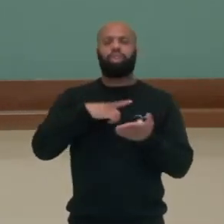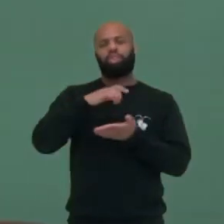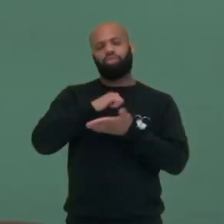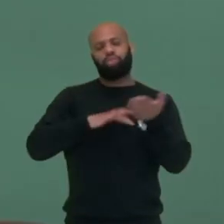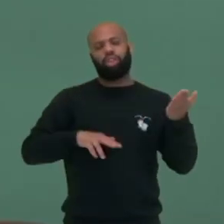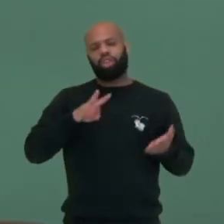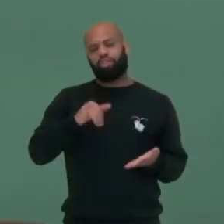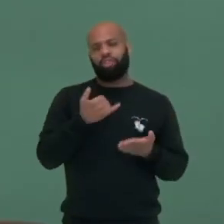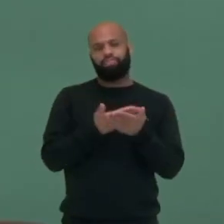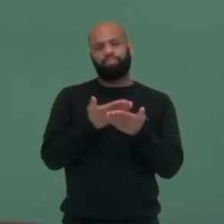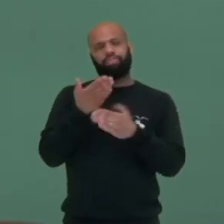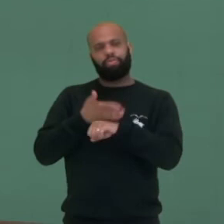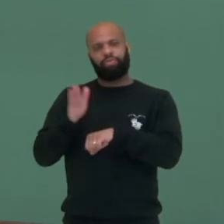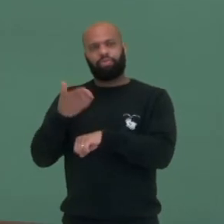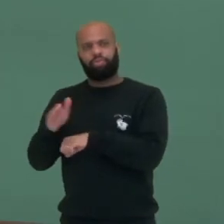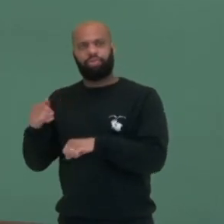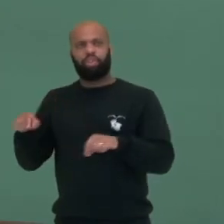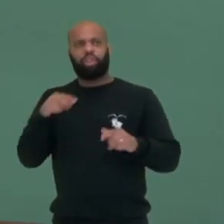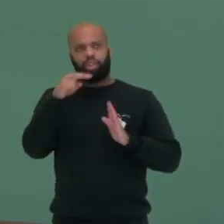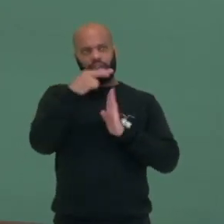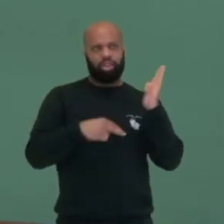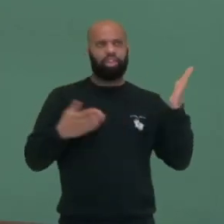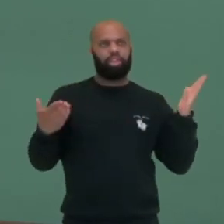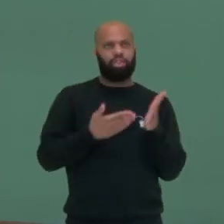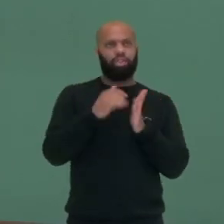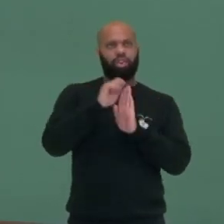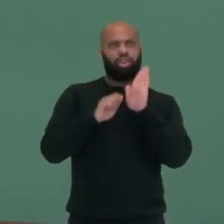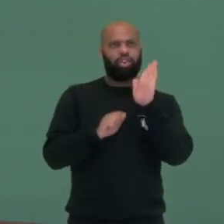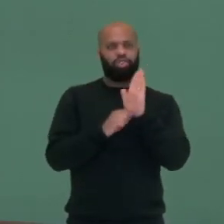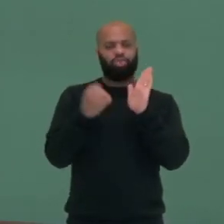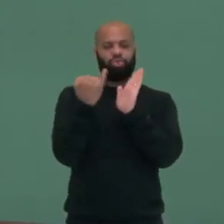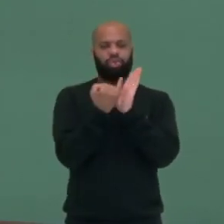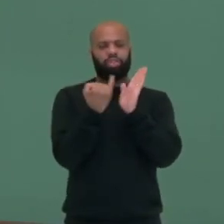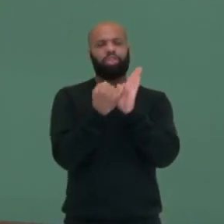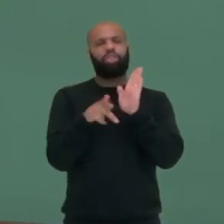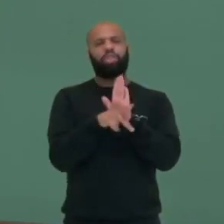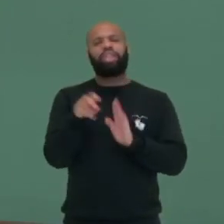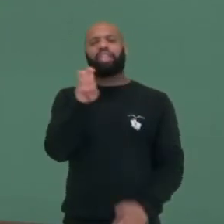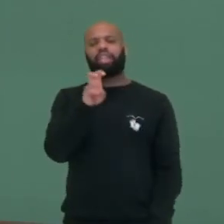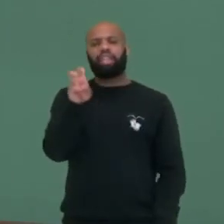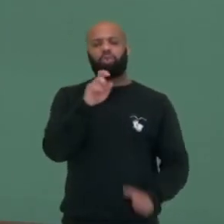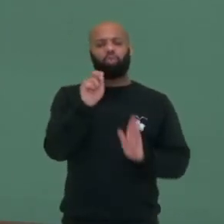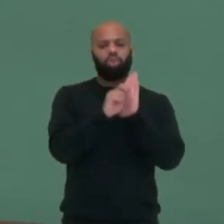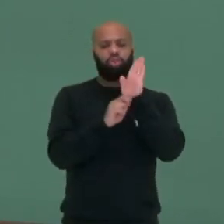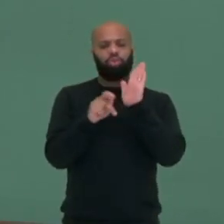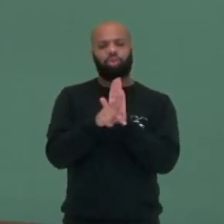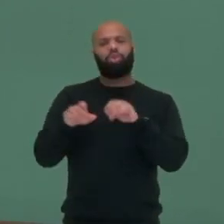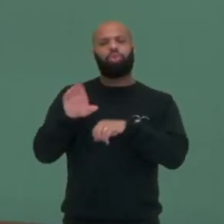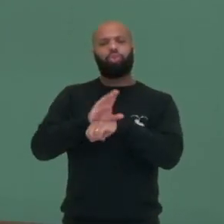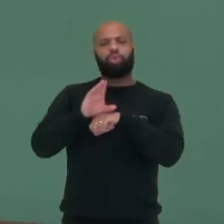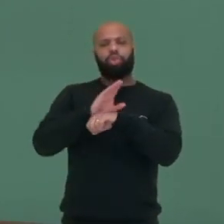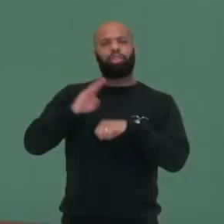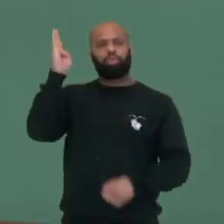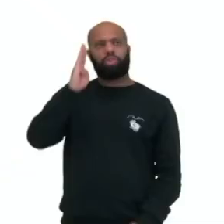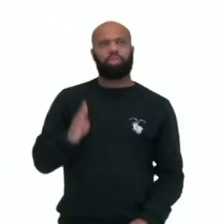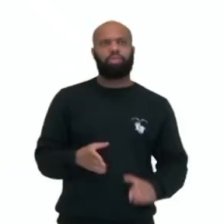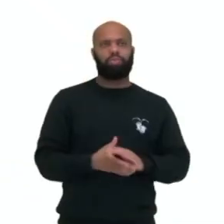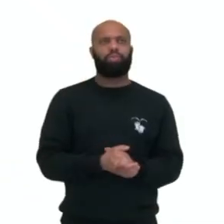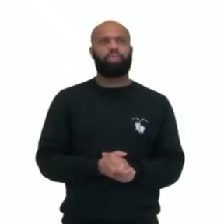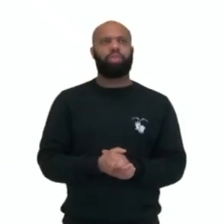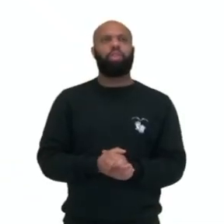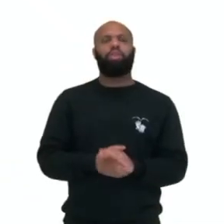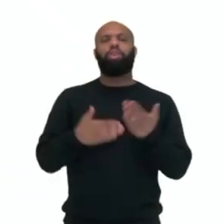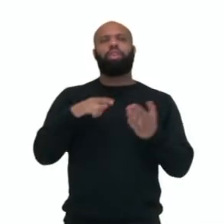gente conversar. Leia comigo um dos incisos do artigo 5º da Constituição do Brasil.